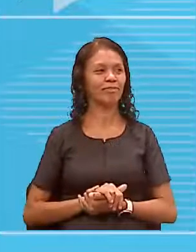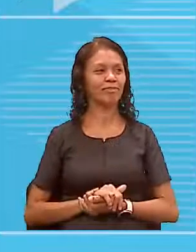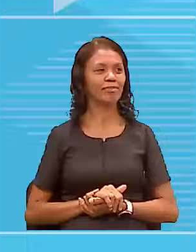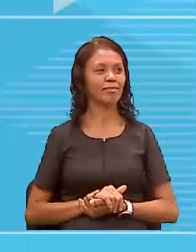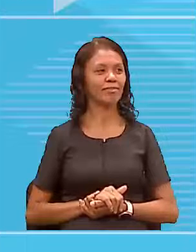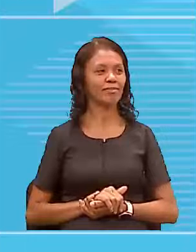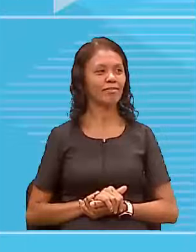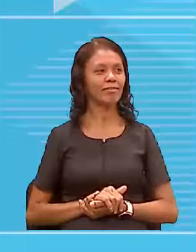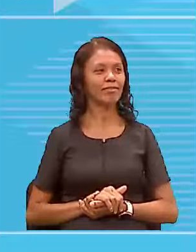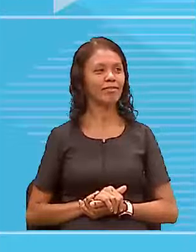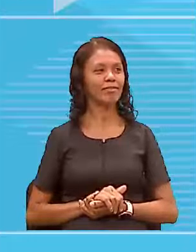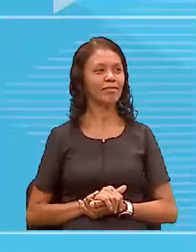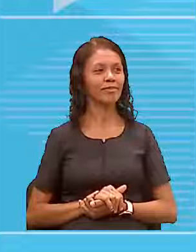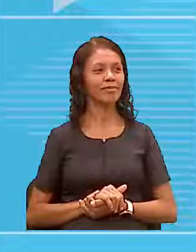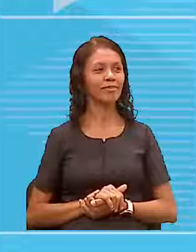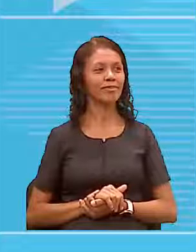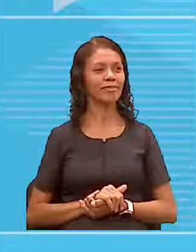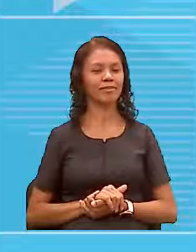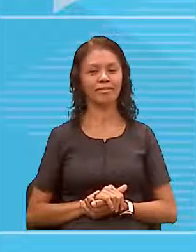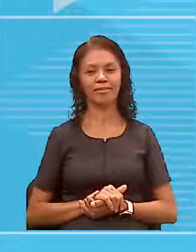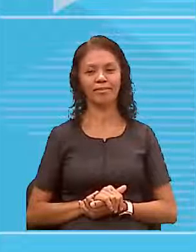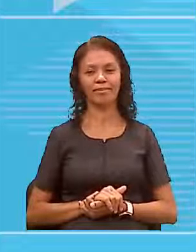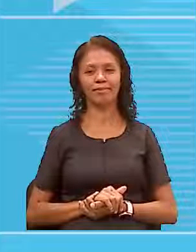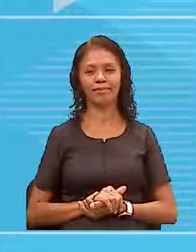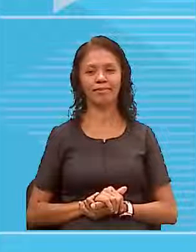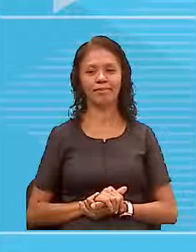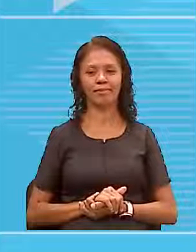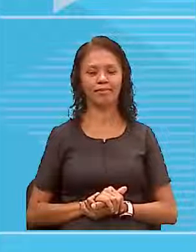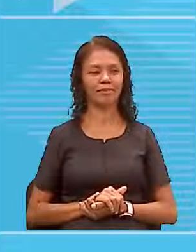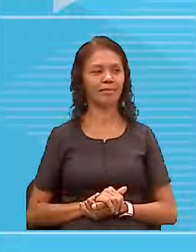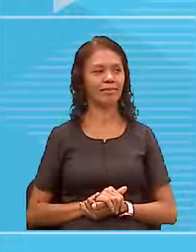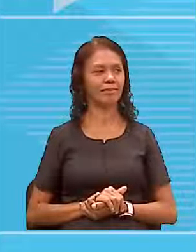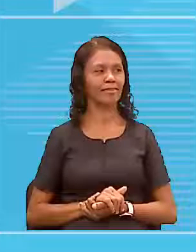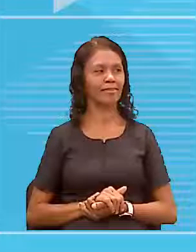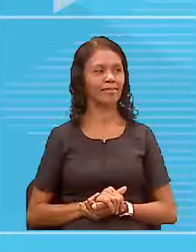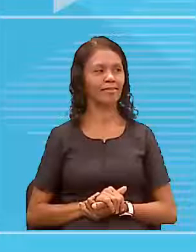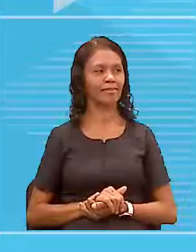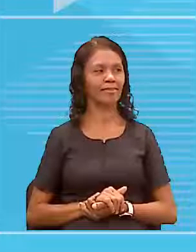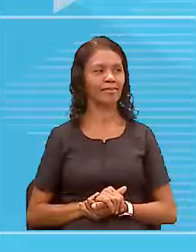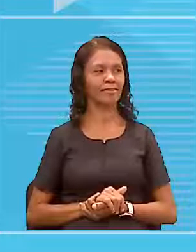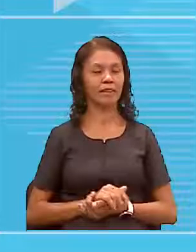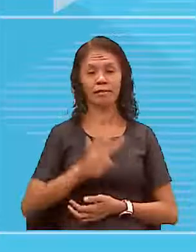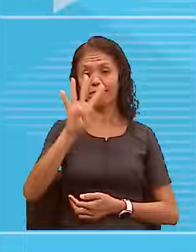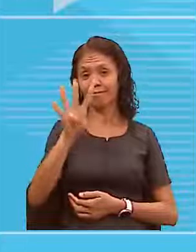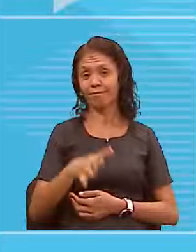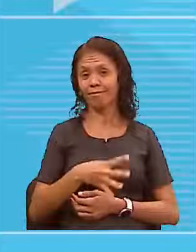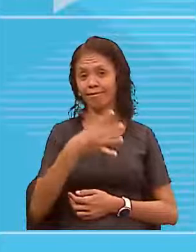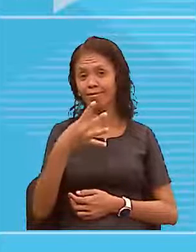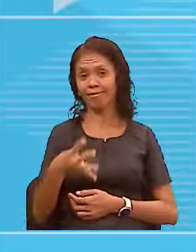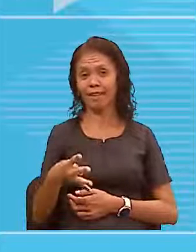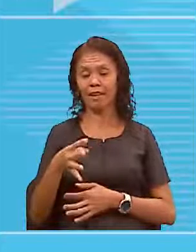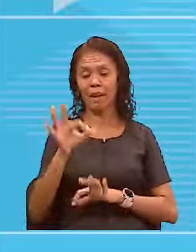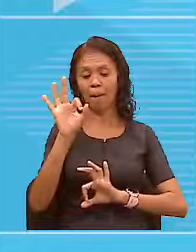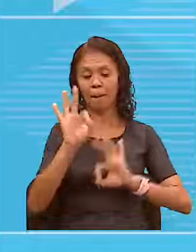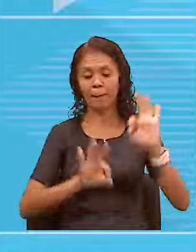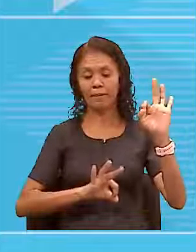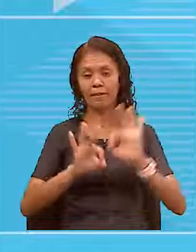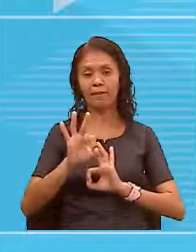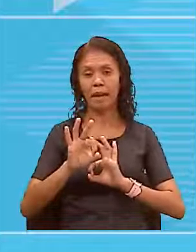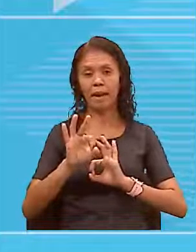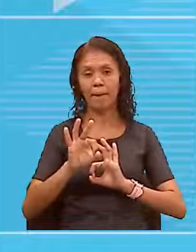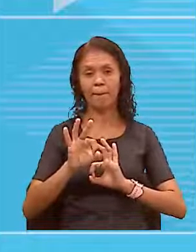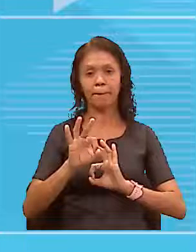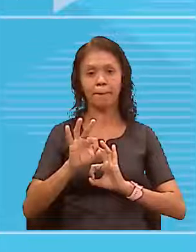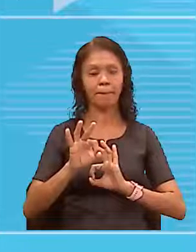notas. A gente pode organizar em tabelas. Ó, imagine uma nota,